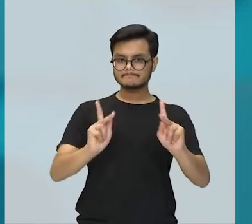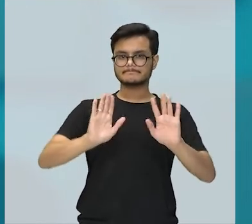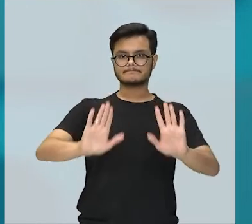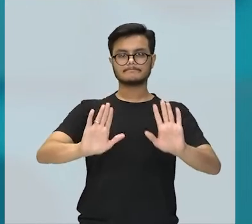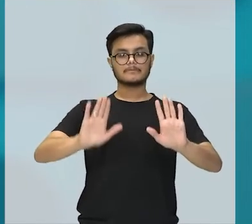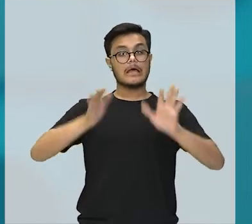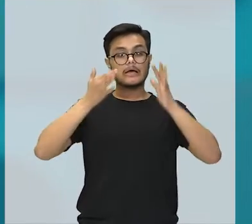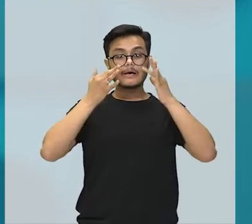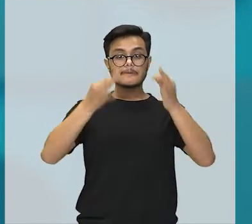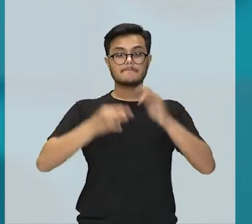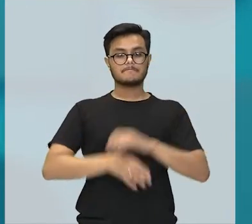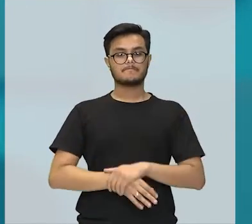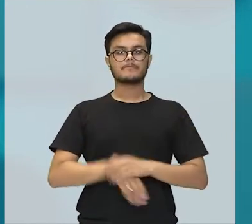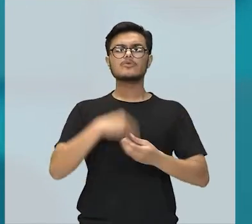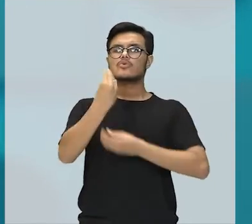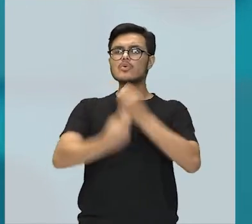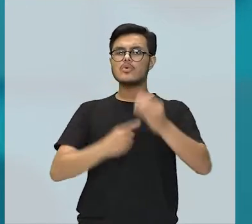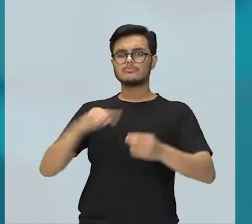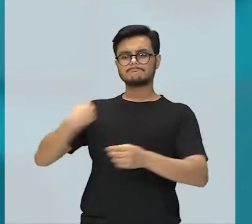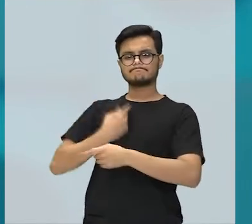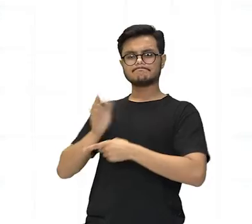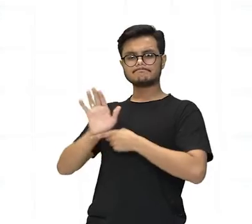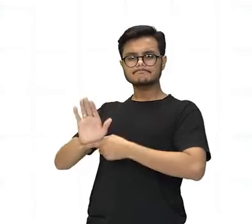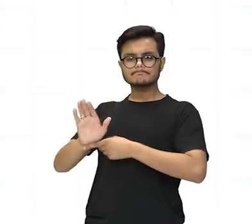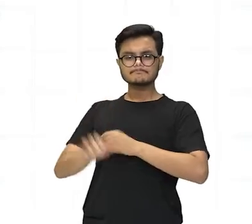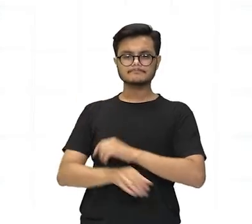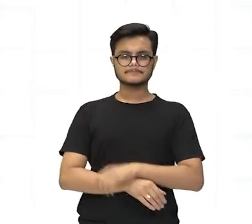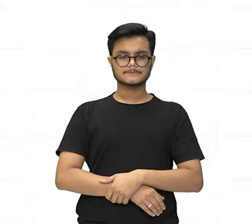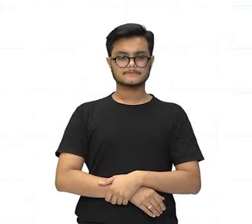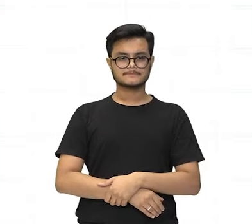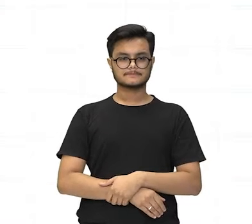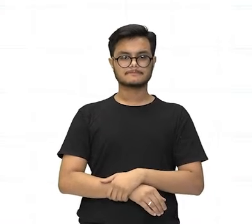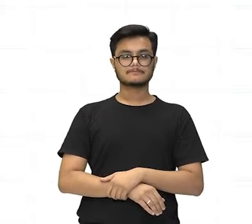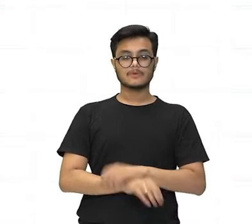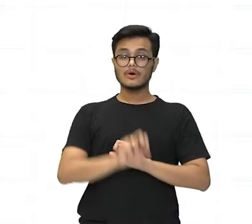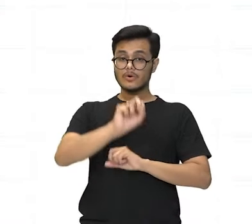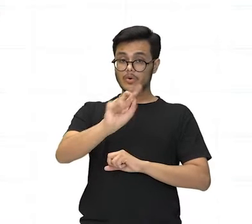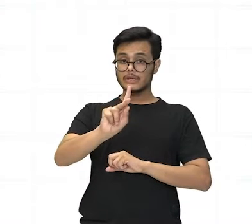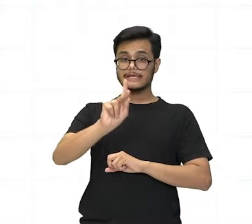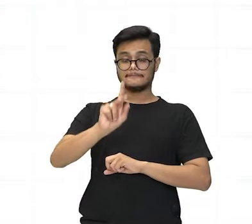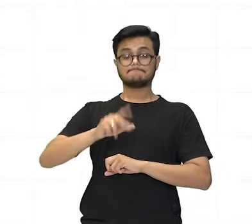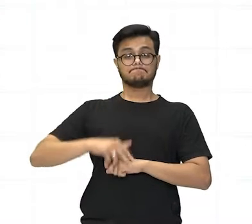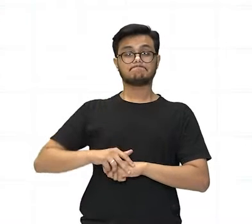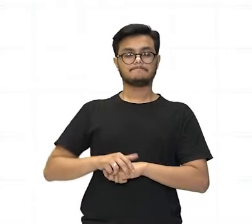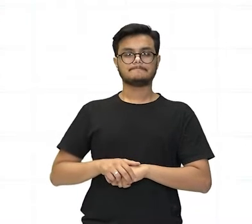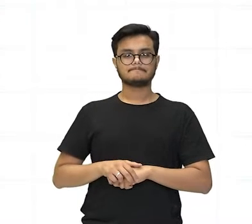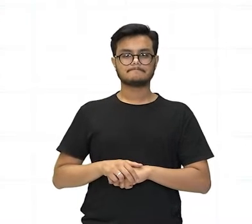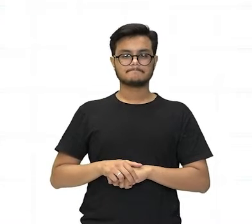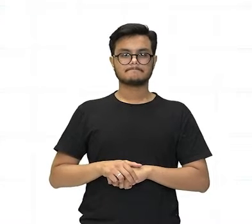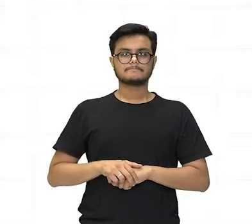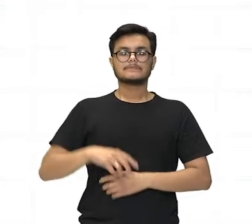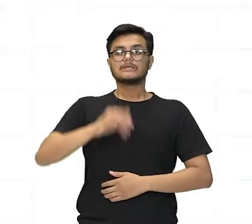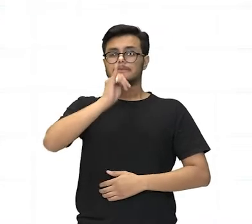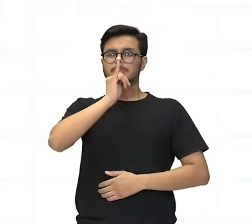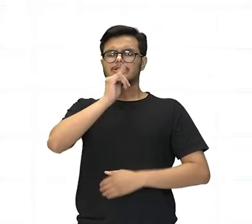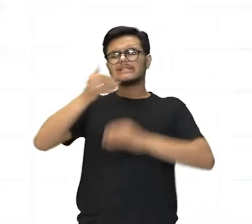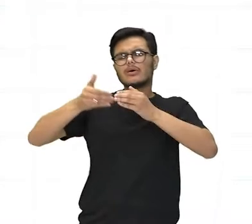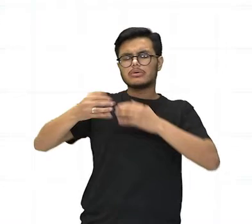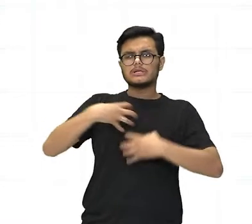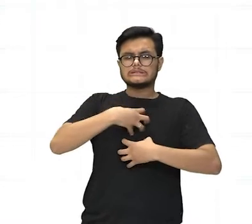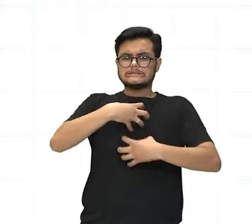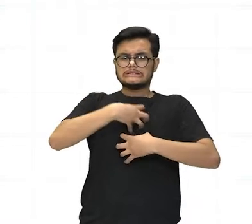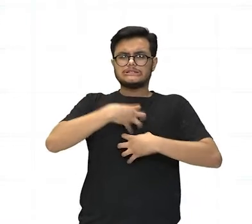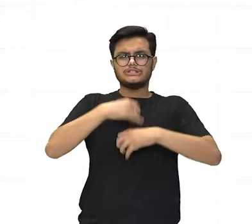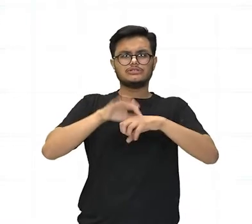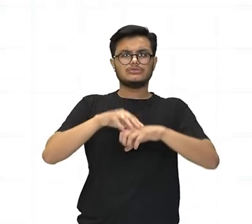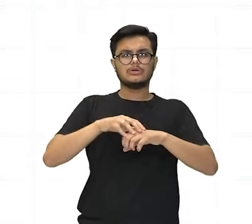agora sim, o que nós devemos fazer? Vamos ver. Se a pessoa apenas começou a desfalecer, ou seja, se